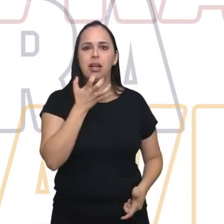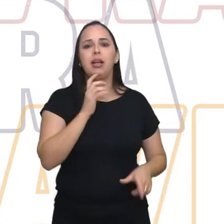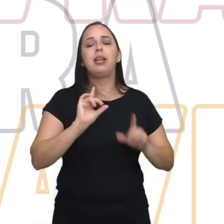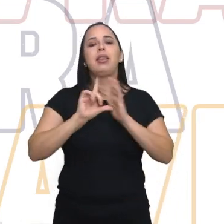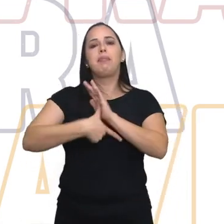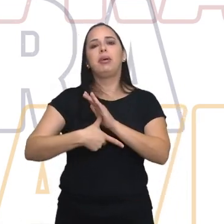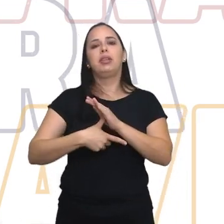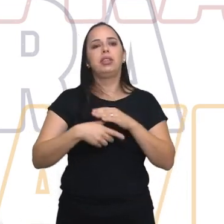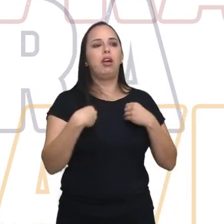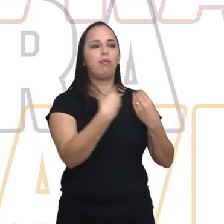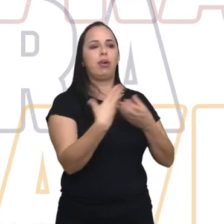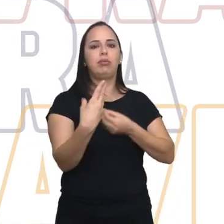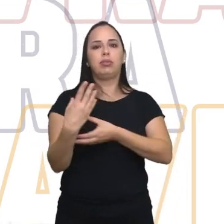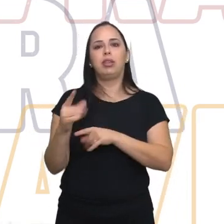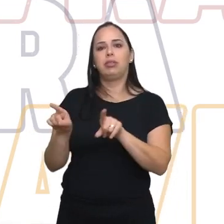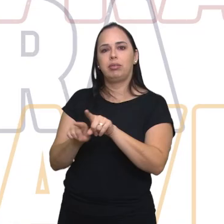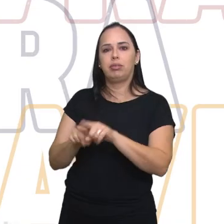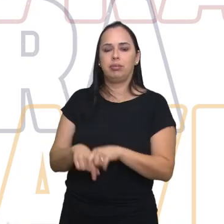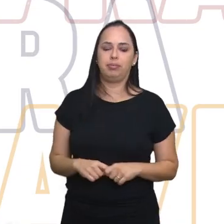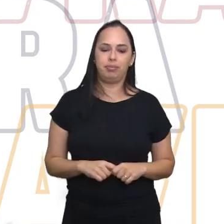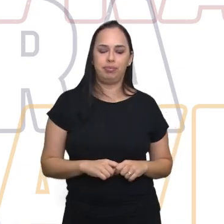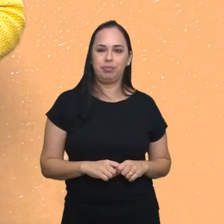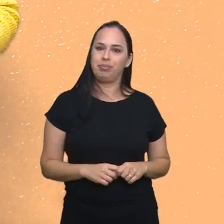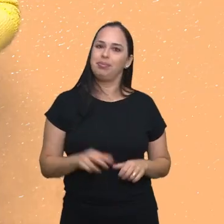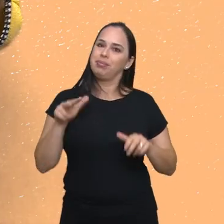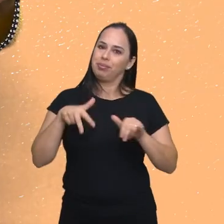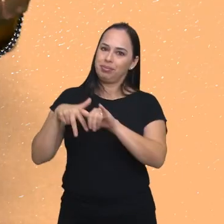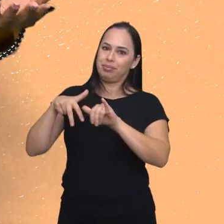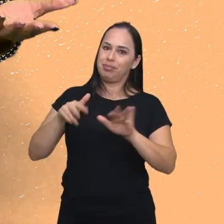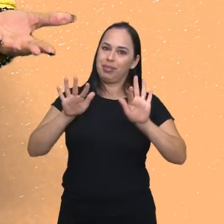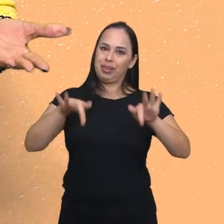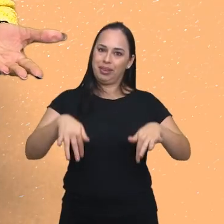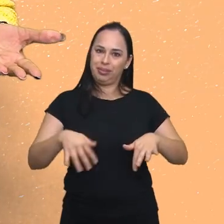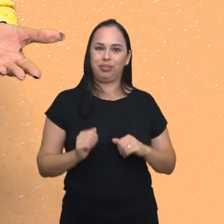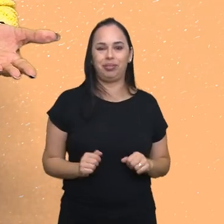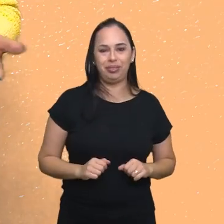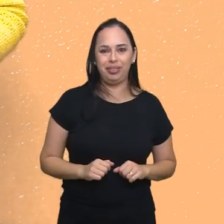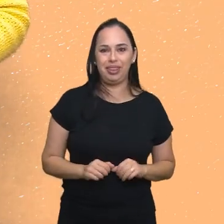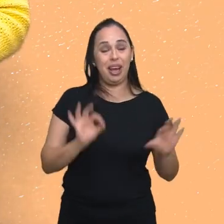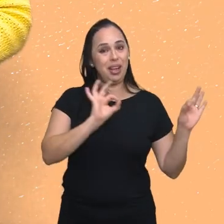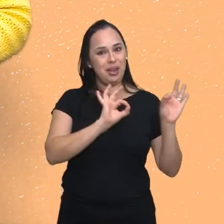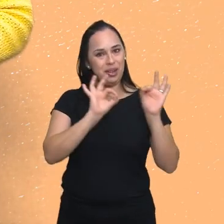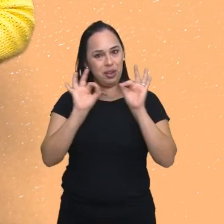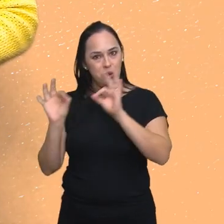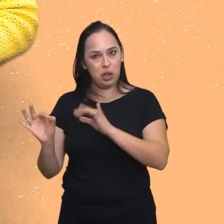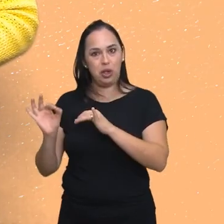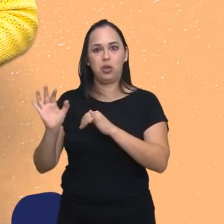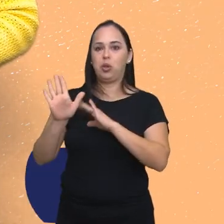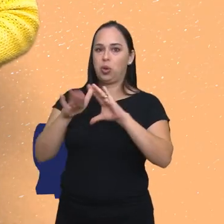tudo revertido para os pacientes, para os usuários. O Com a Palavra fica por aqui. Acompanhe o